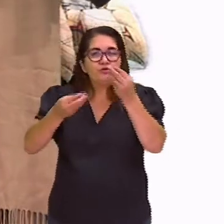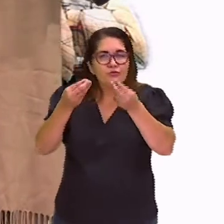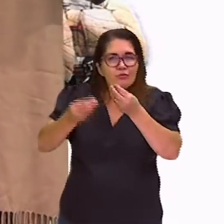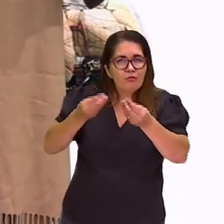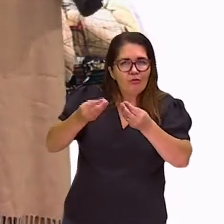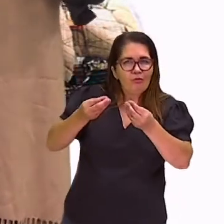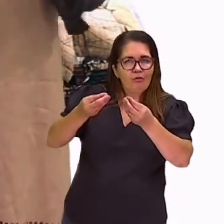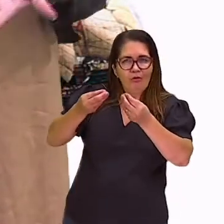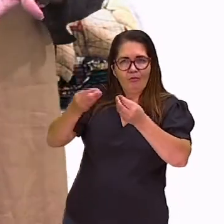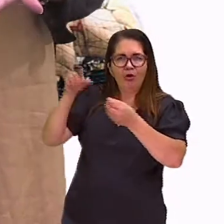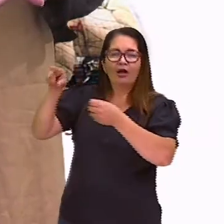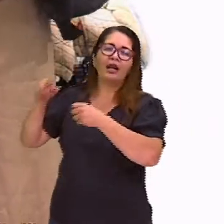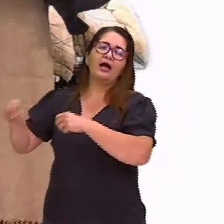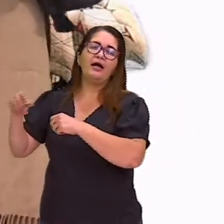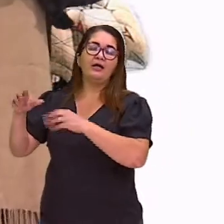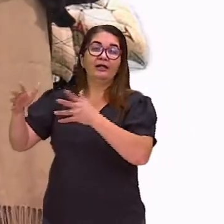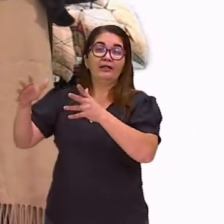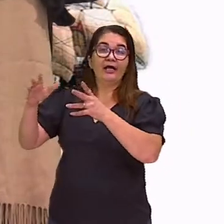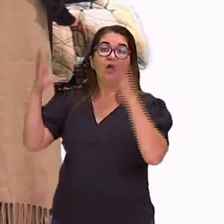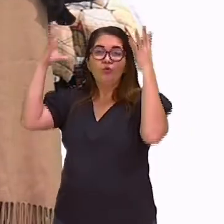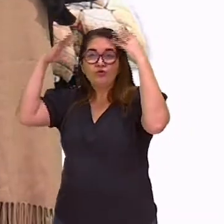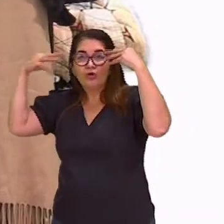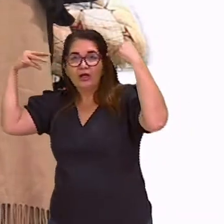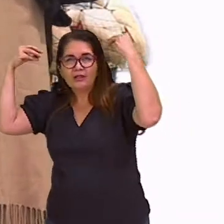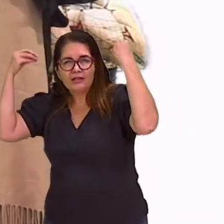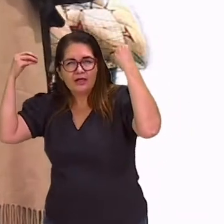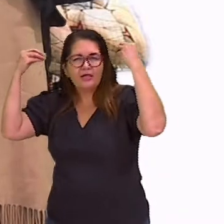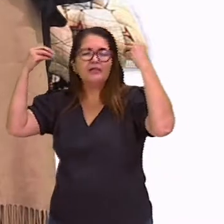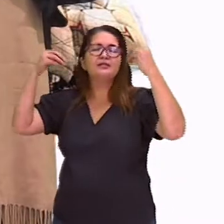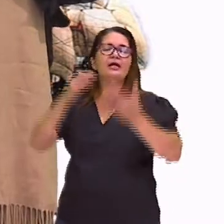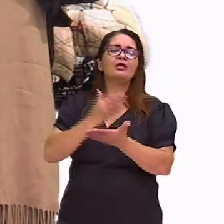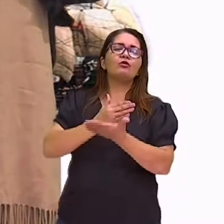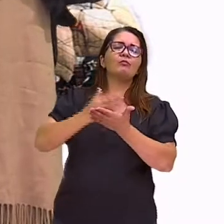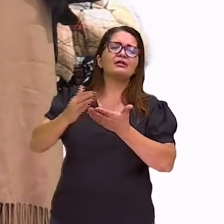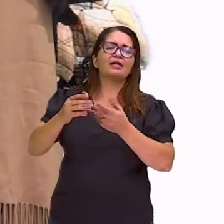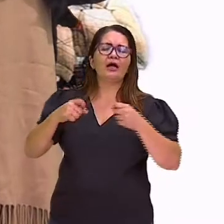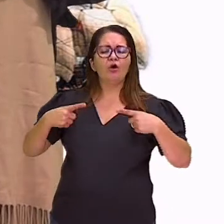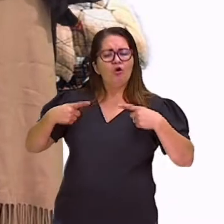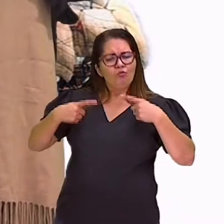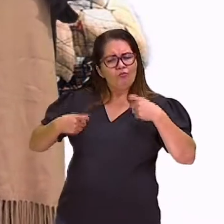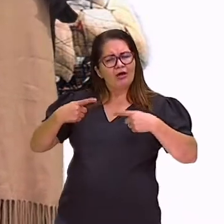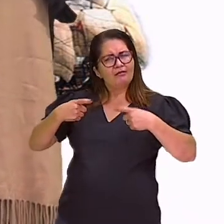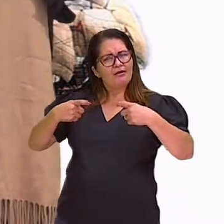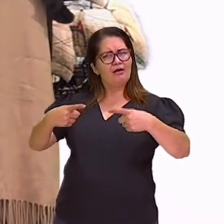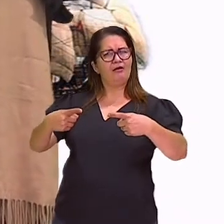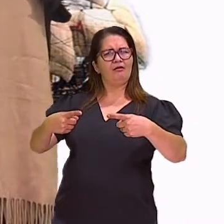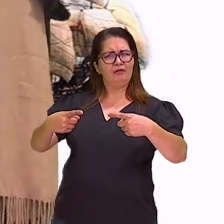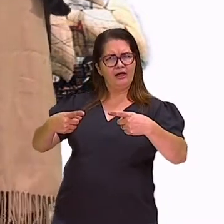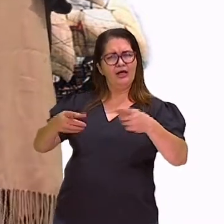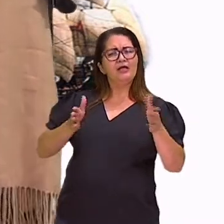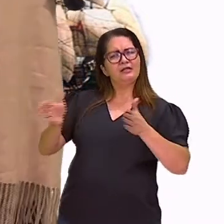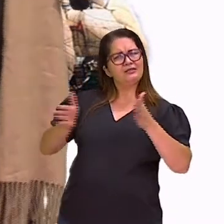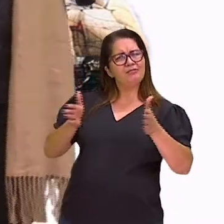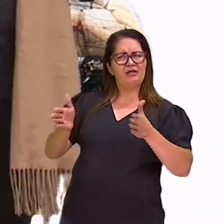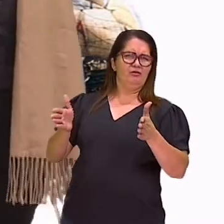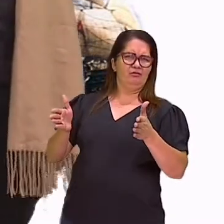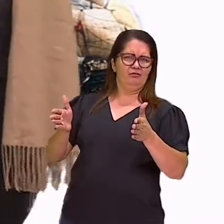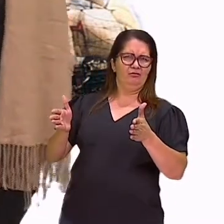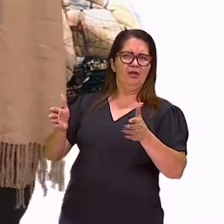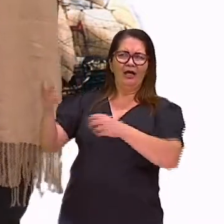Restauração, que teve início em 1640. E por que os holandeses invadiram o Brasil?